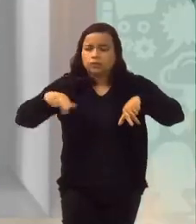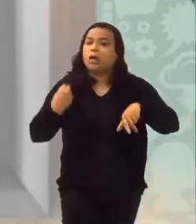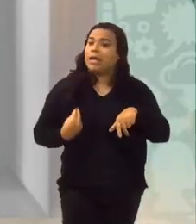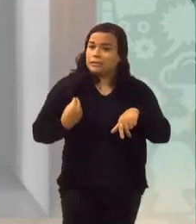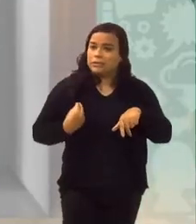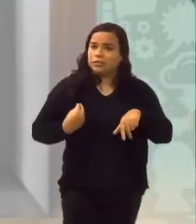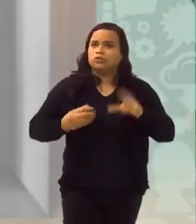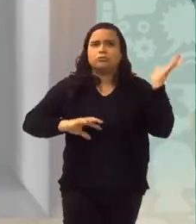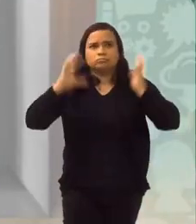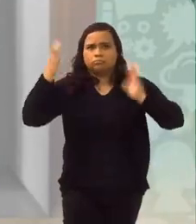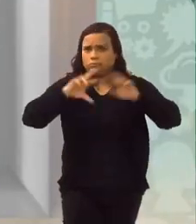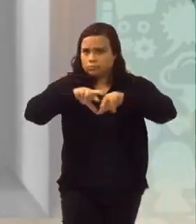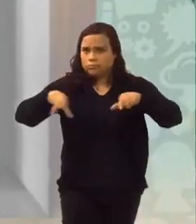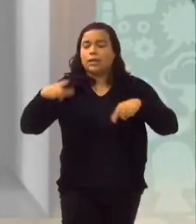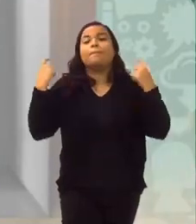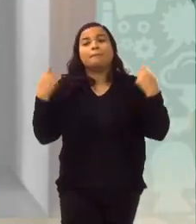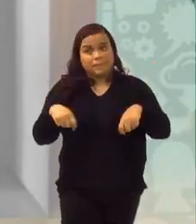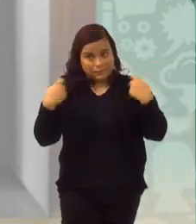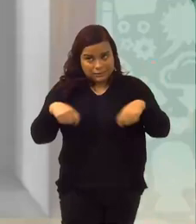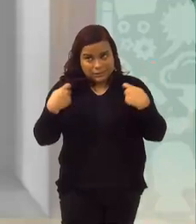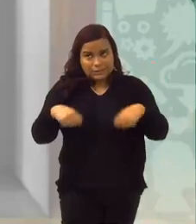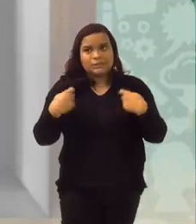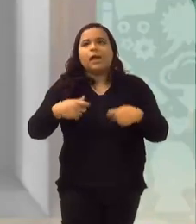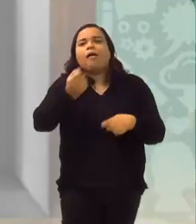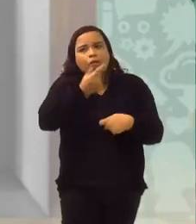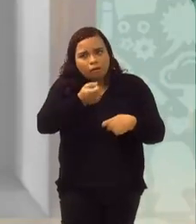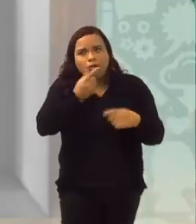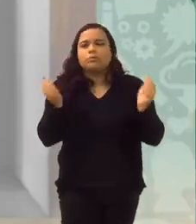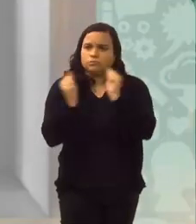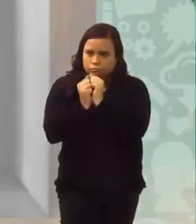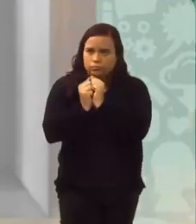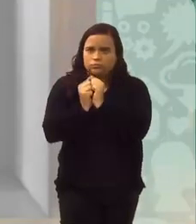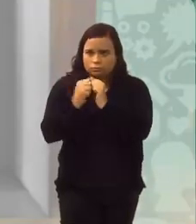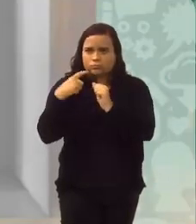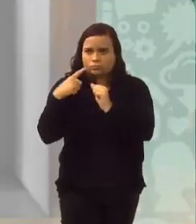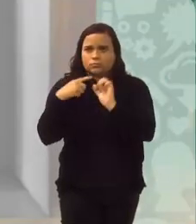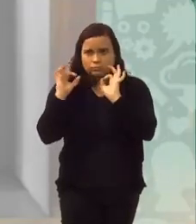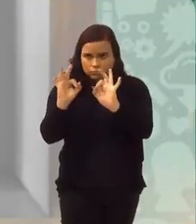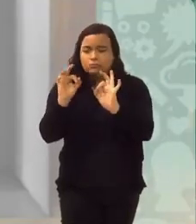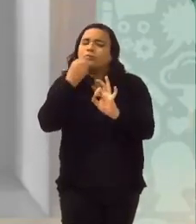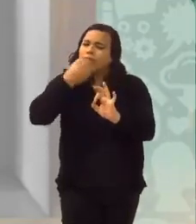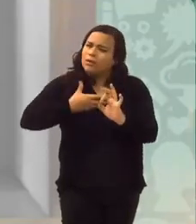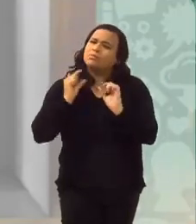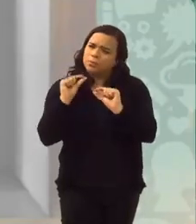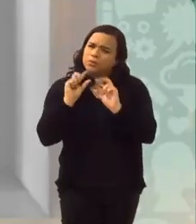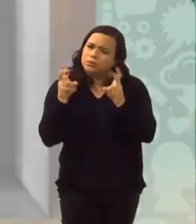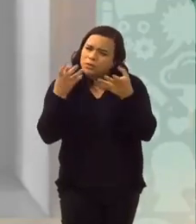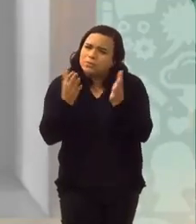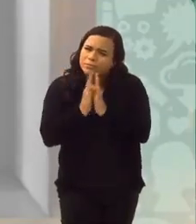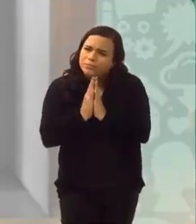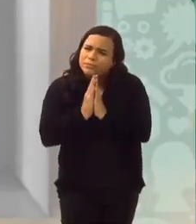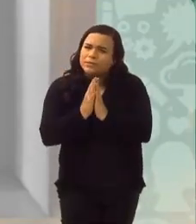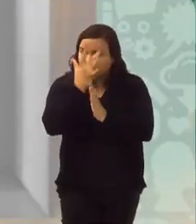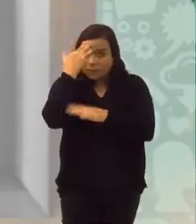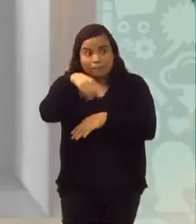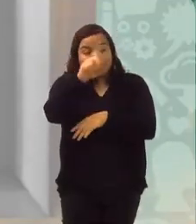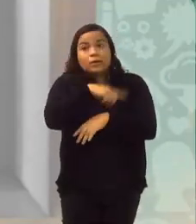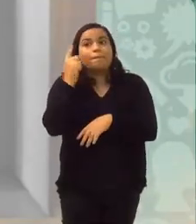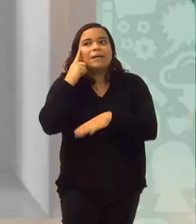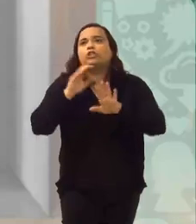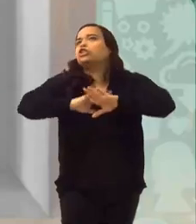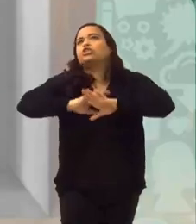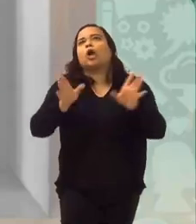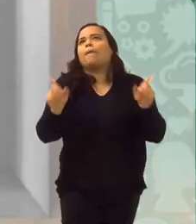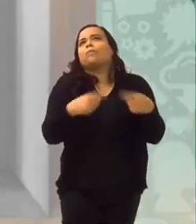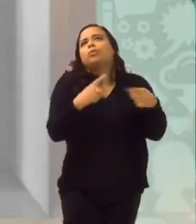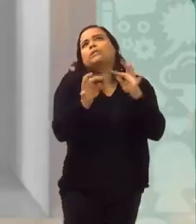têm outros transtornos e existem situações em que é preciso, sim, o remédio, né? Queria que falasse um pouquinho sobre isso para a